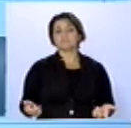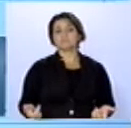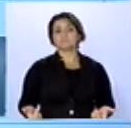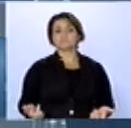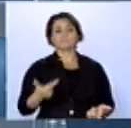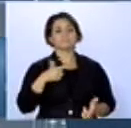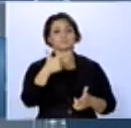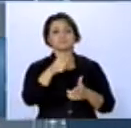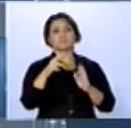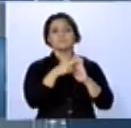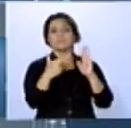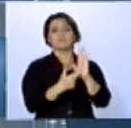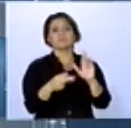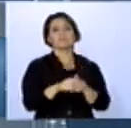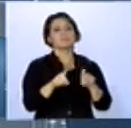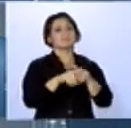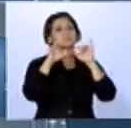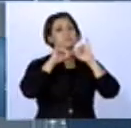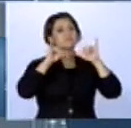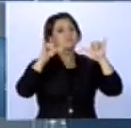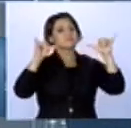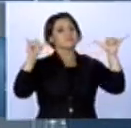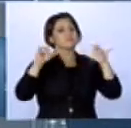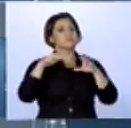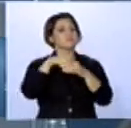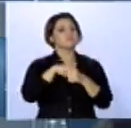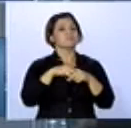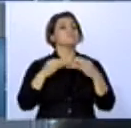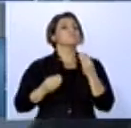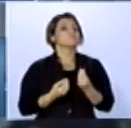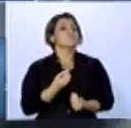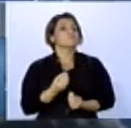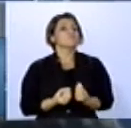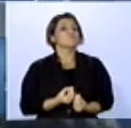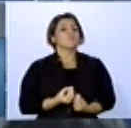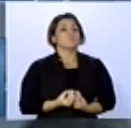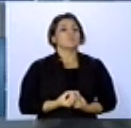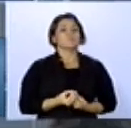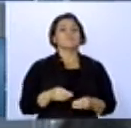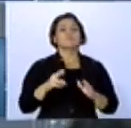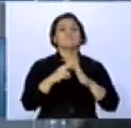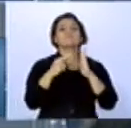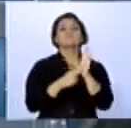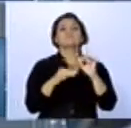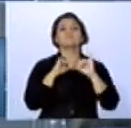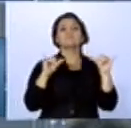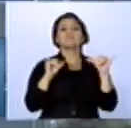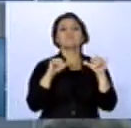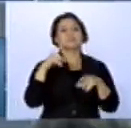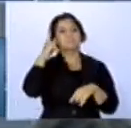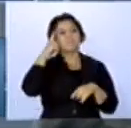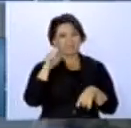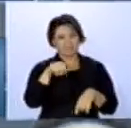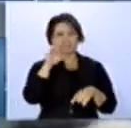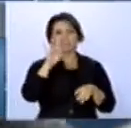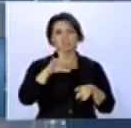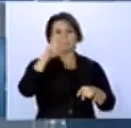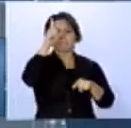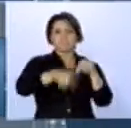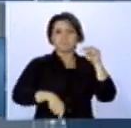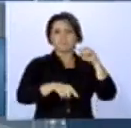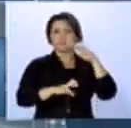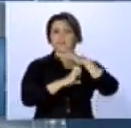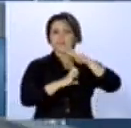regulação do sistema de financiamento de campanha e qual é essa forma de de regular o sistema não é só proibindo empresas